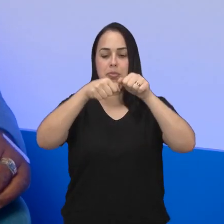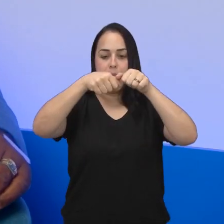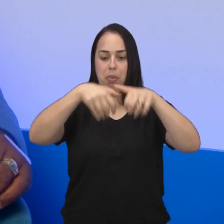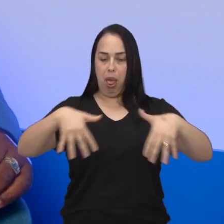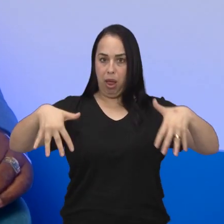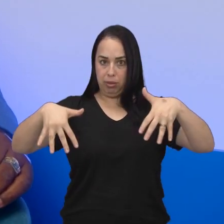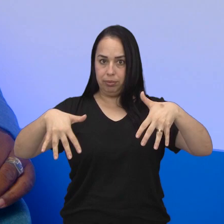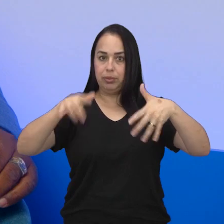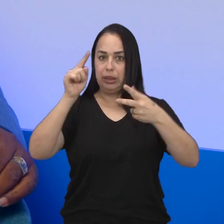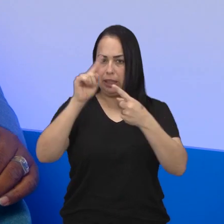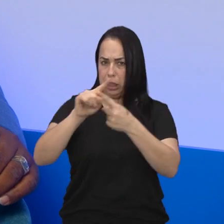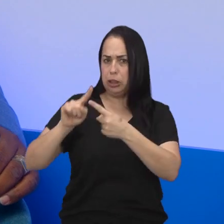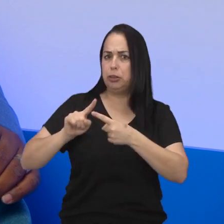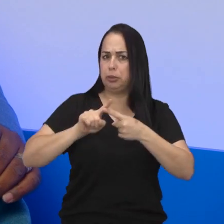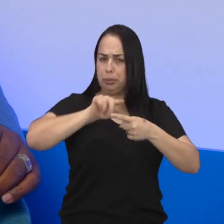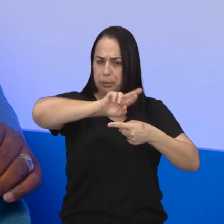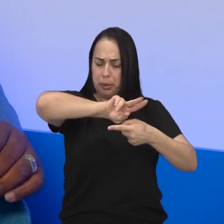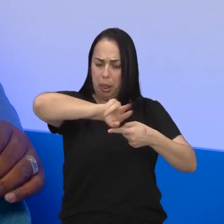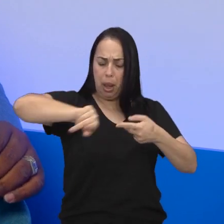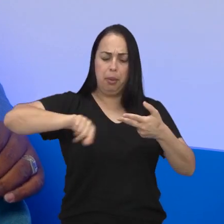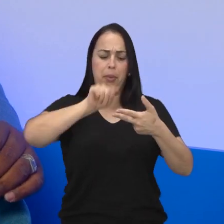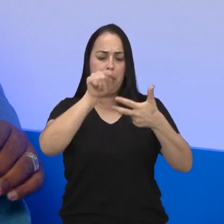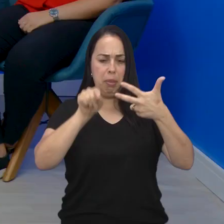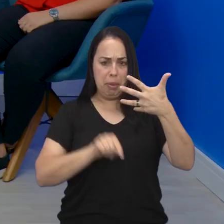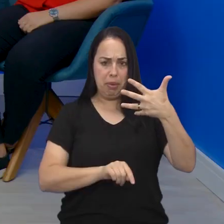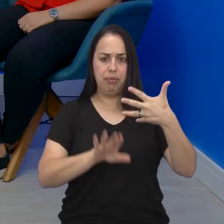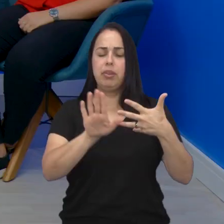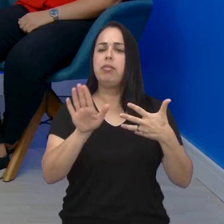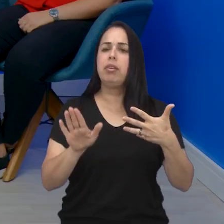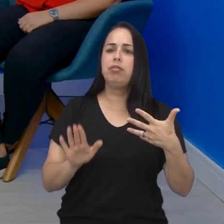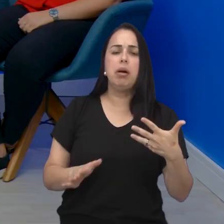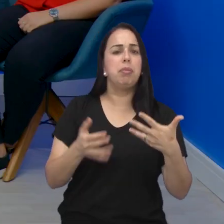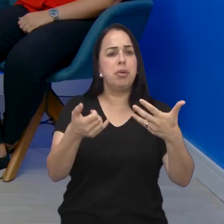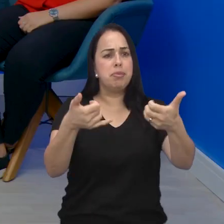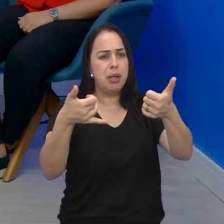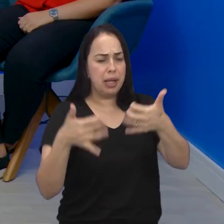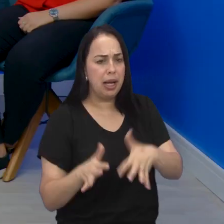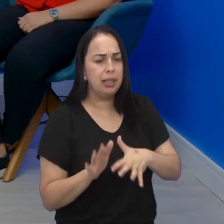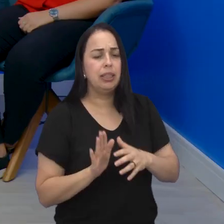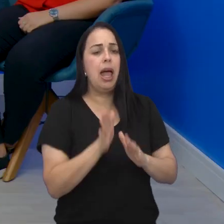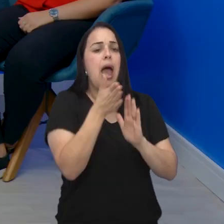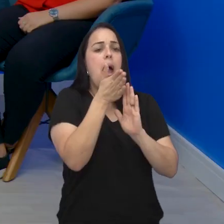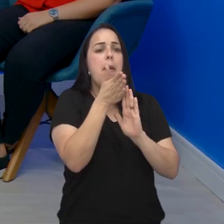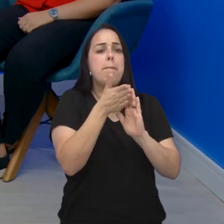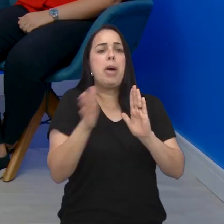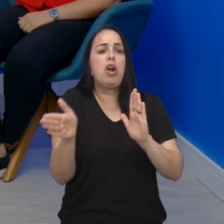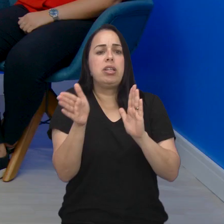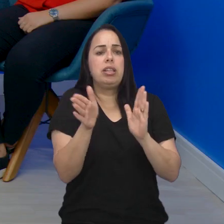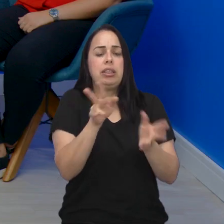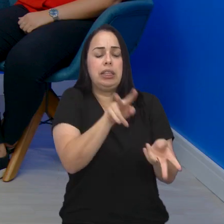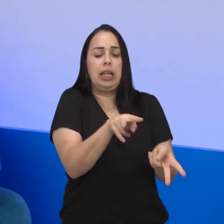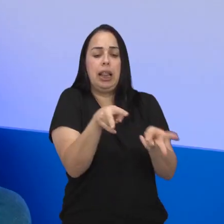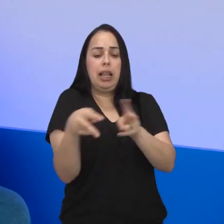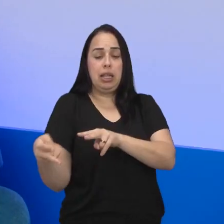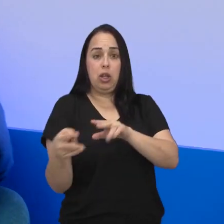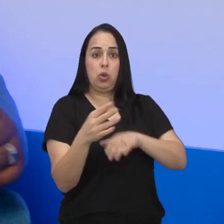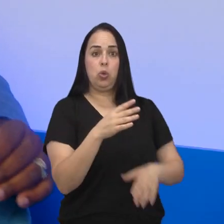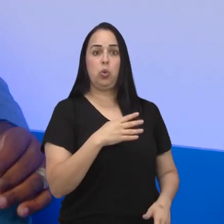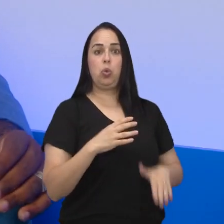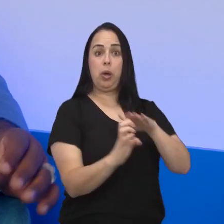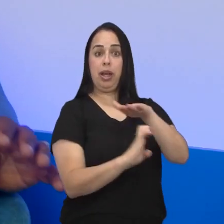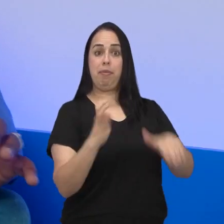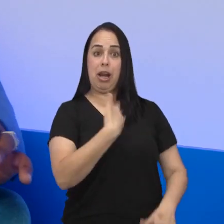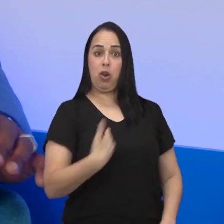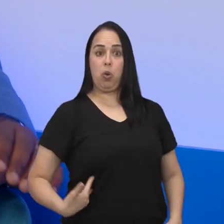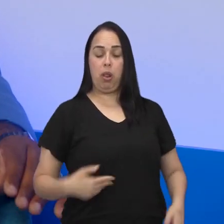desestatização, né? Tem várias formas, para começar, tem várias formas, então, de interpretar. Vamos dizer que é um processo de desestatização,